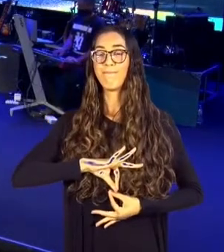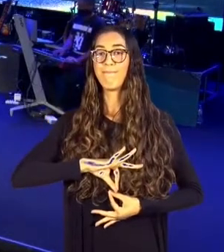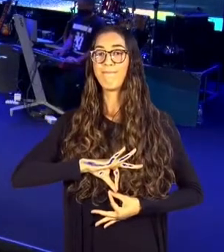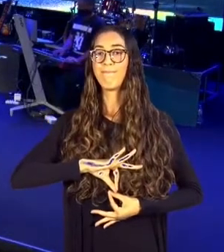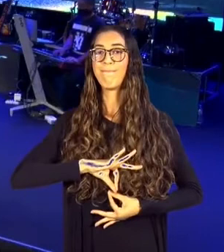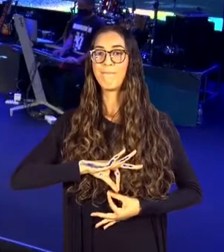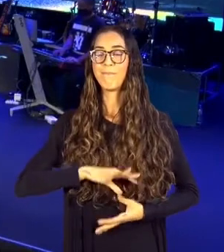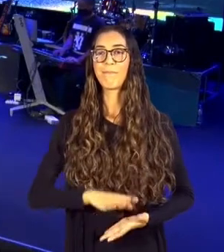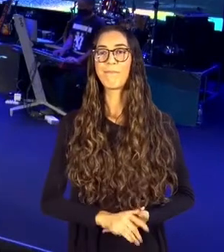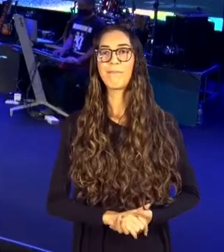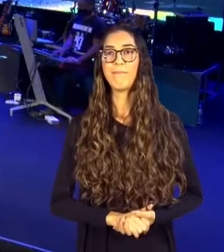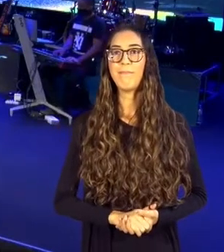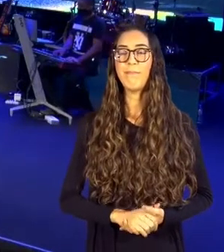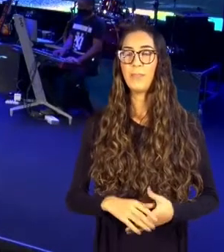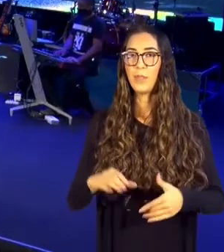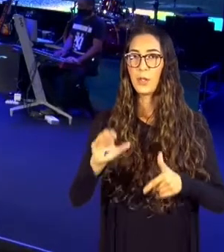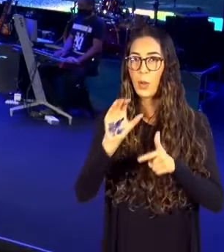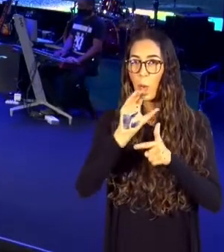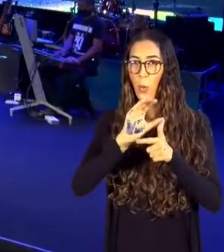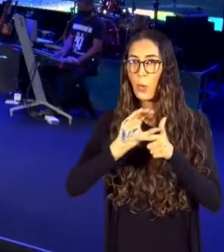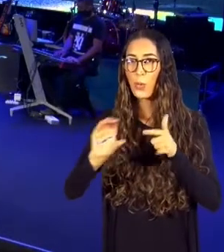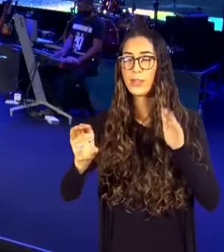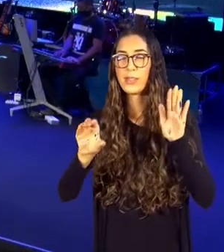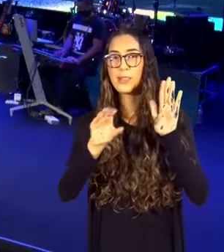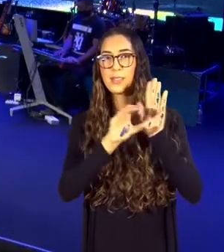Coríntios capítulo 10, do 3 ao 5,